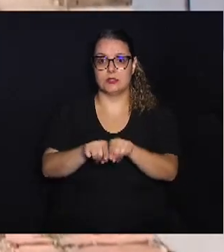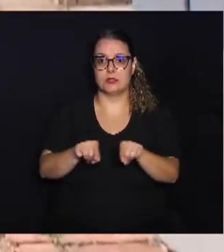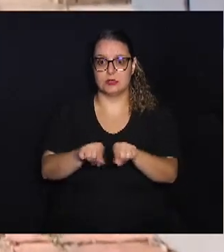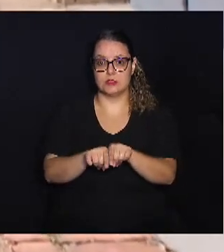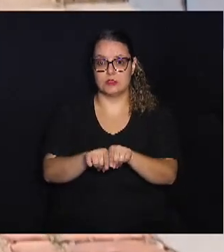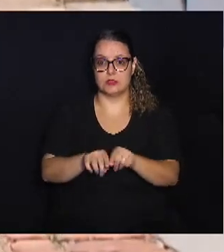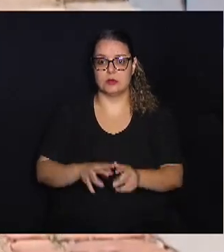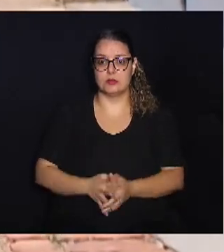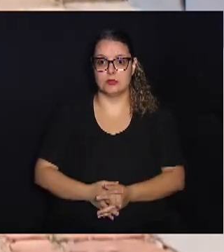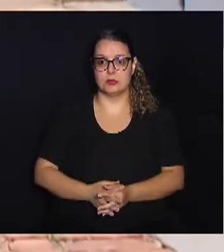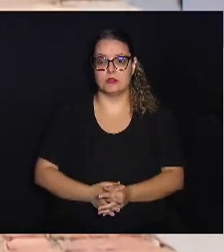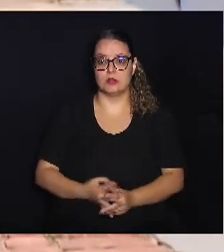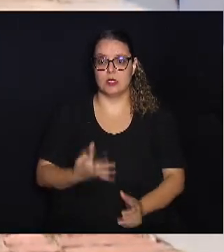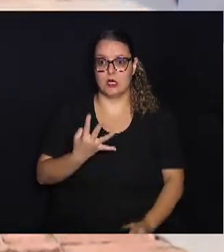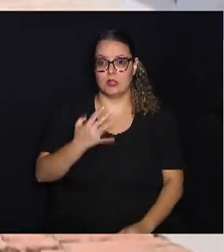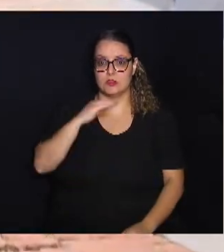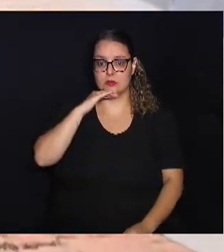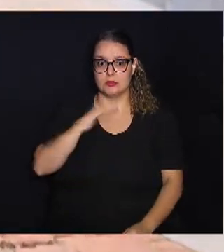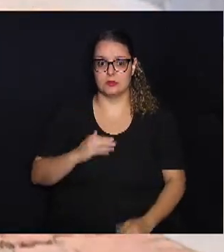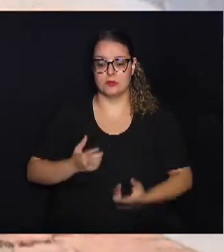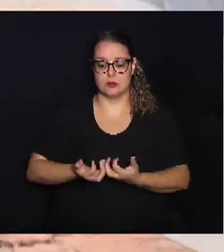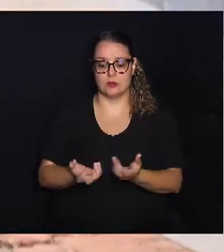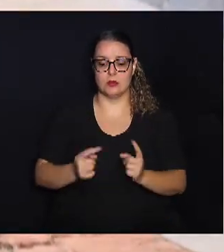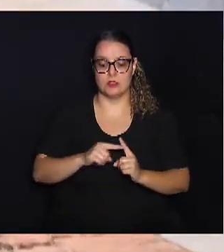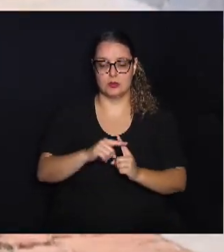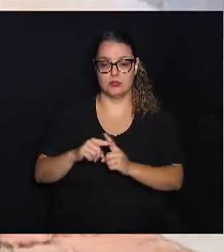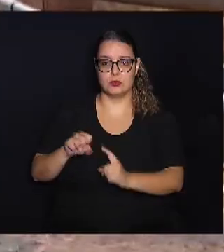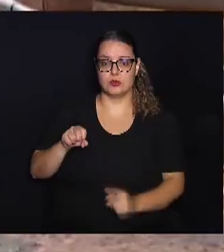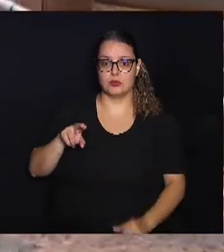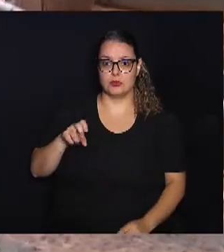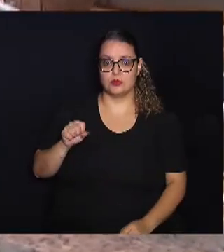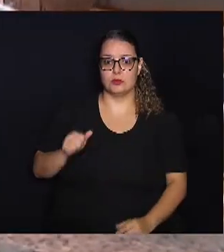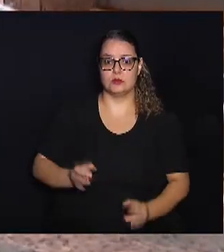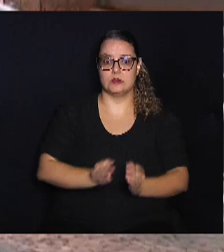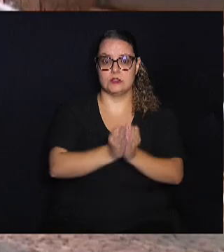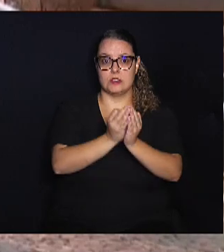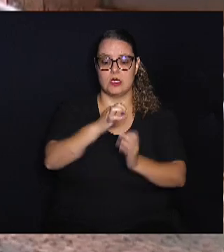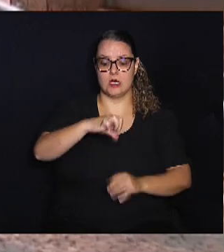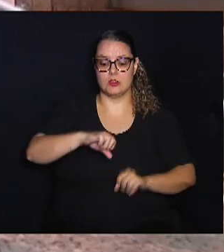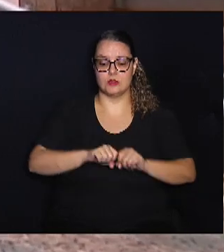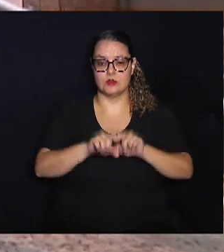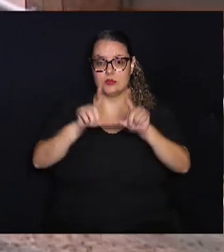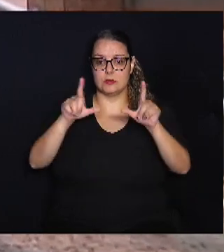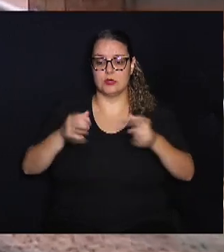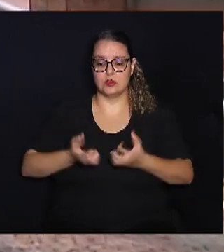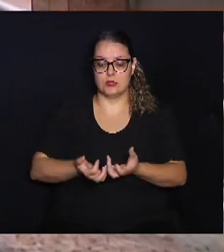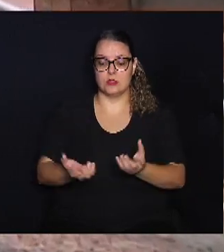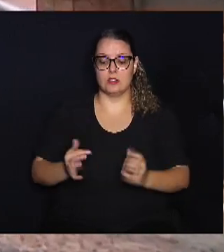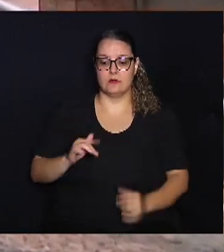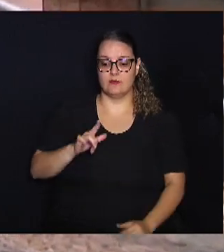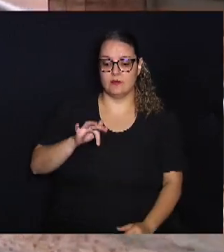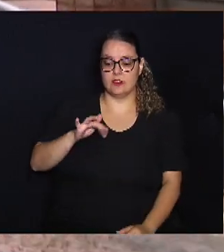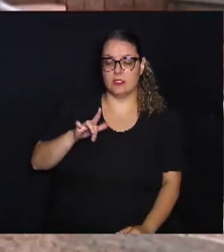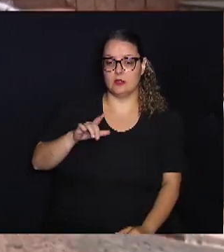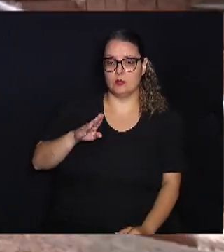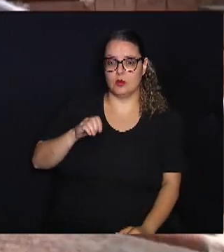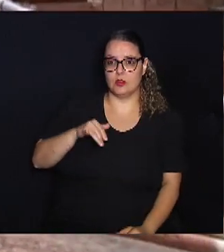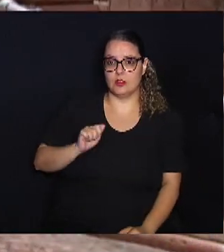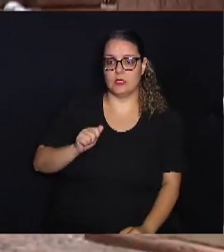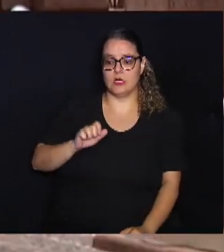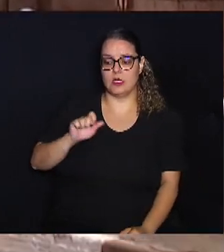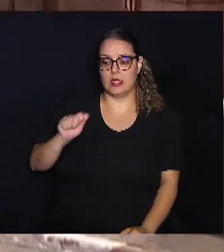às 4 da tarde. No cemitério de Sousas, a missa será às 9 da manhã. Nos cemitérios Flamboyant, Aleias